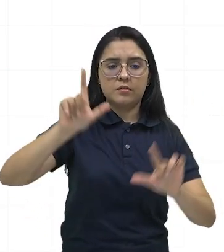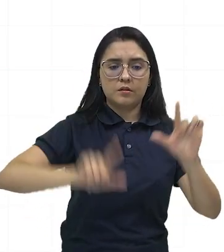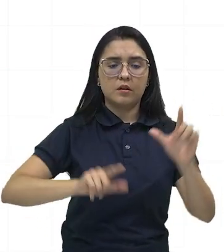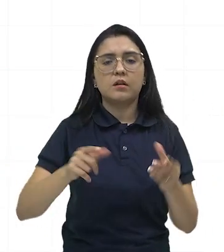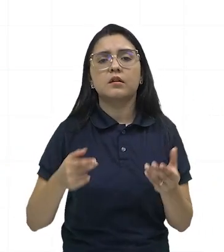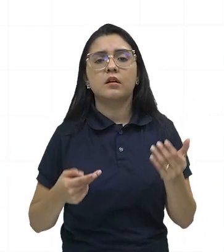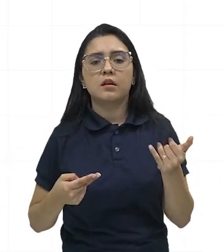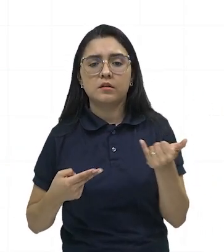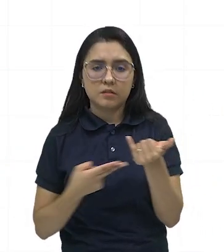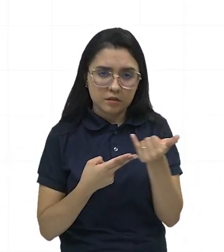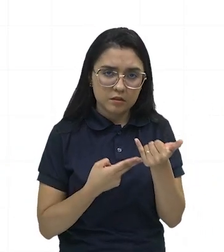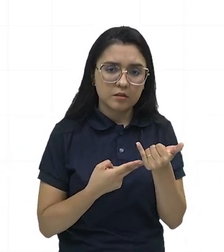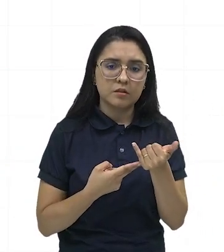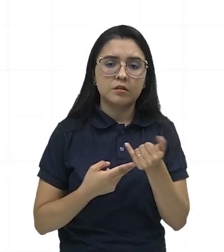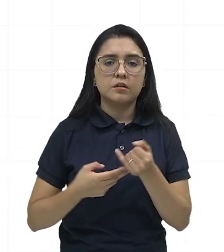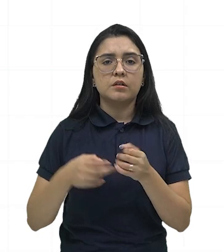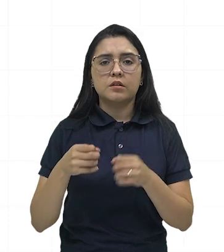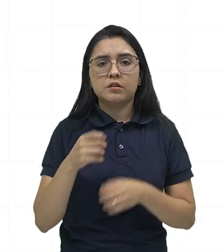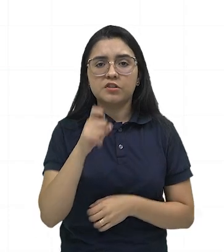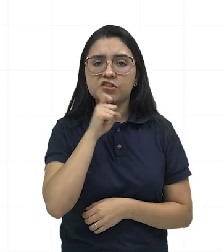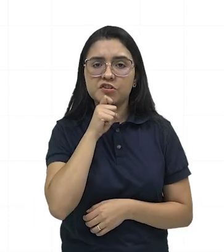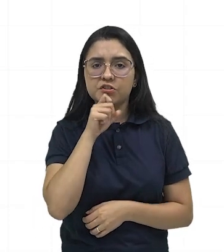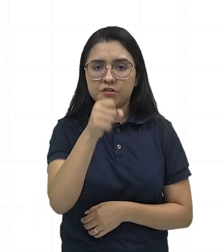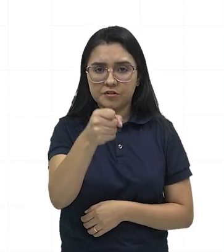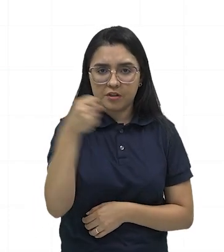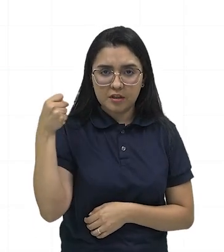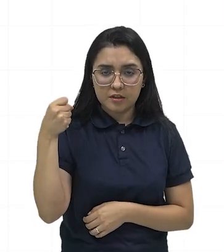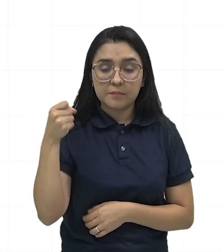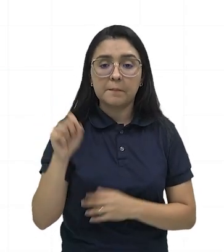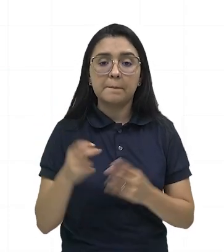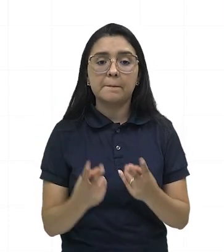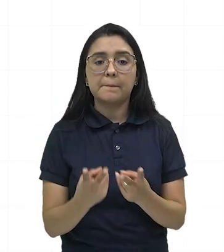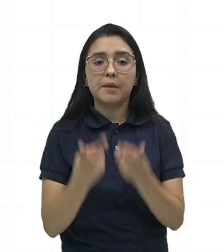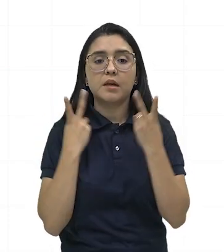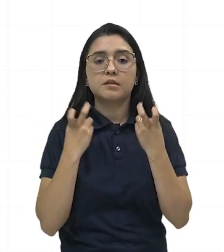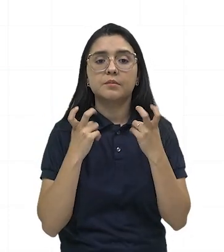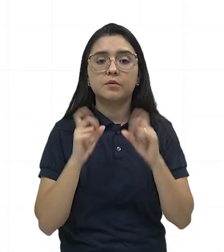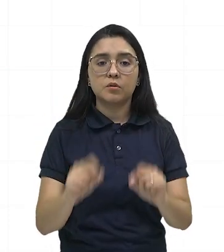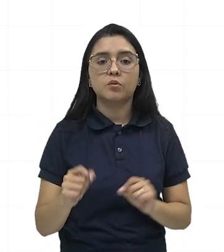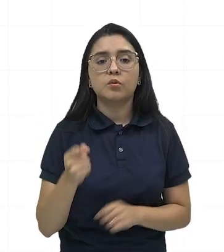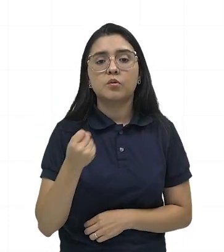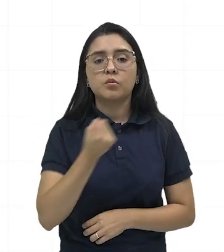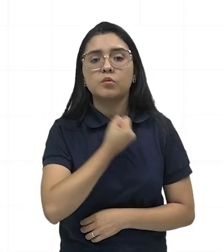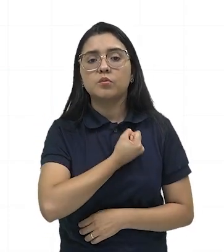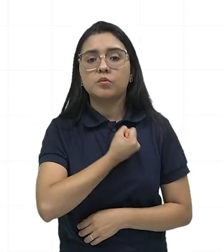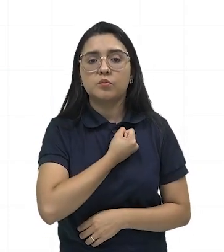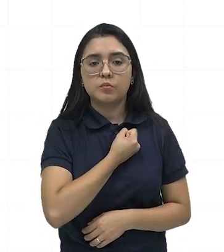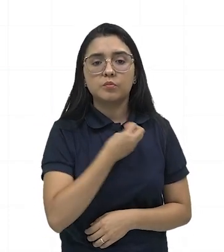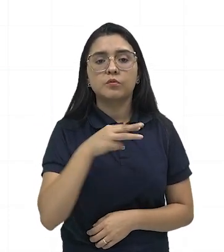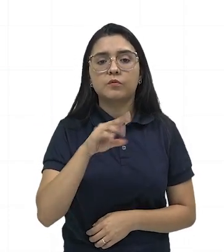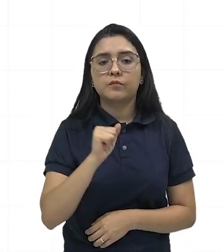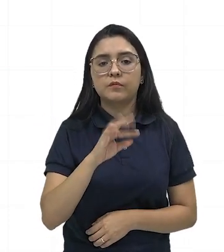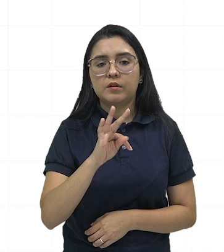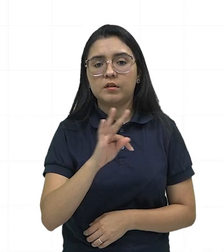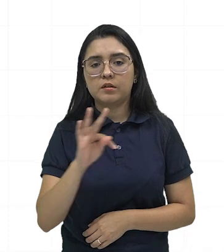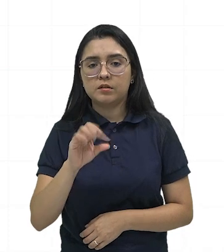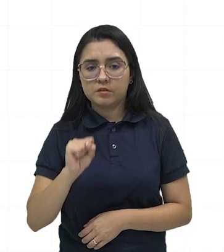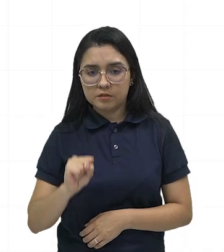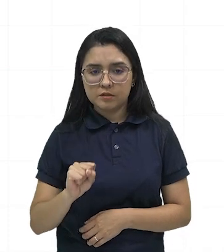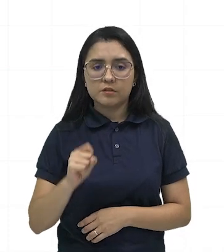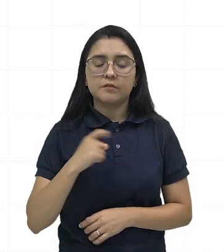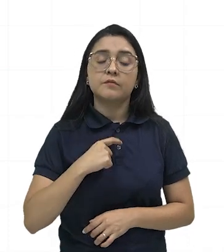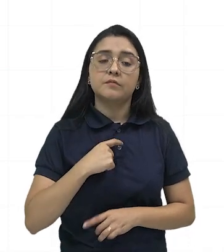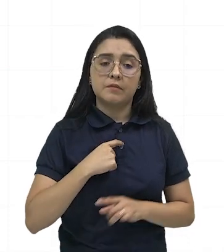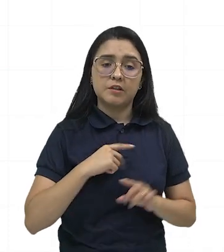de celular, geladeiras. Você observa aí que o número, né, a quantidade de watts vai variar